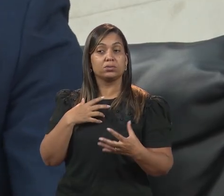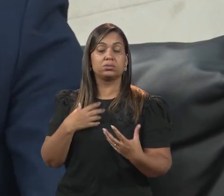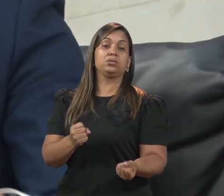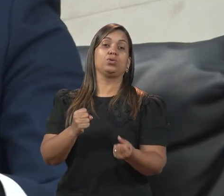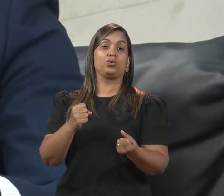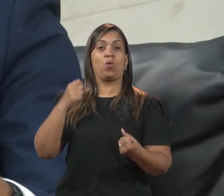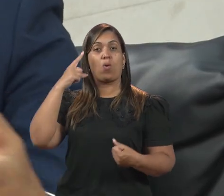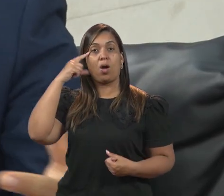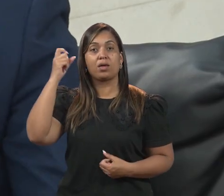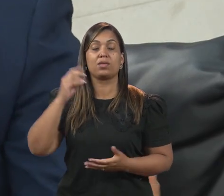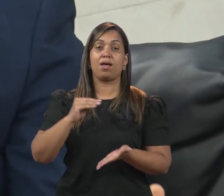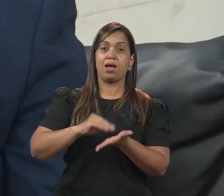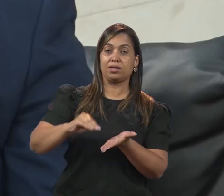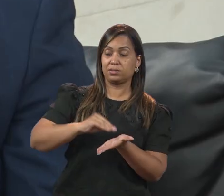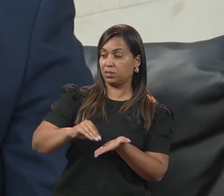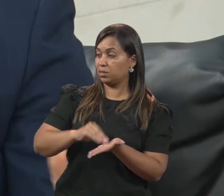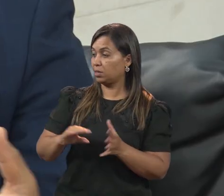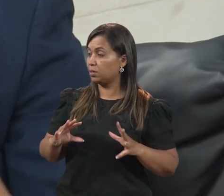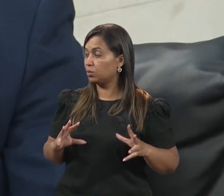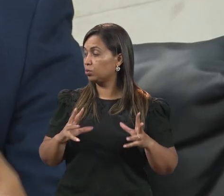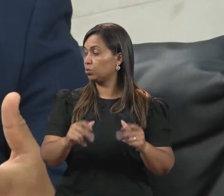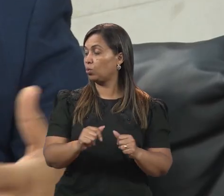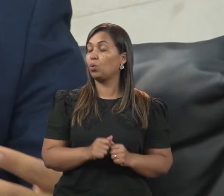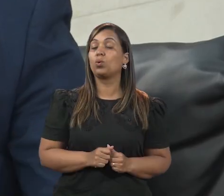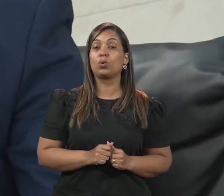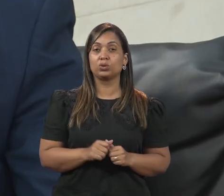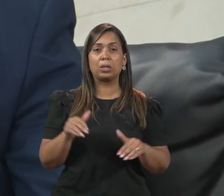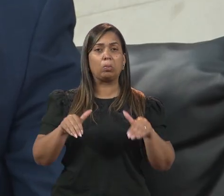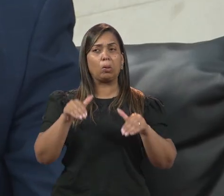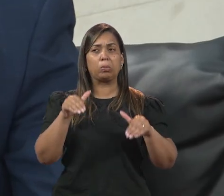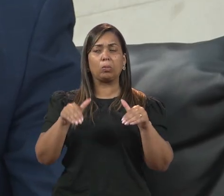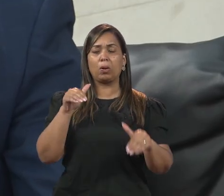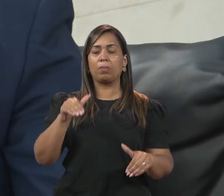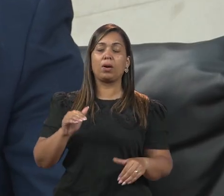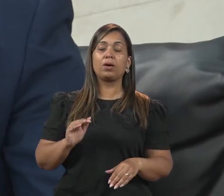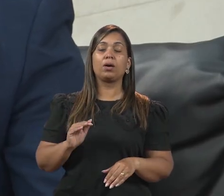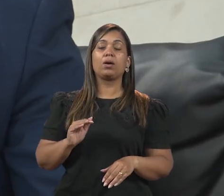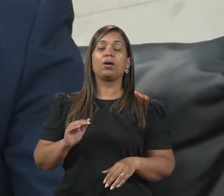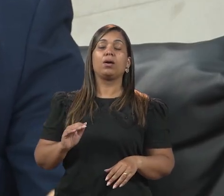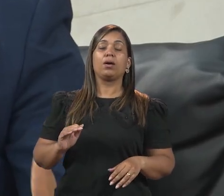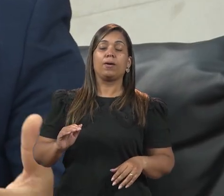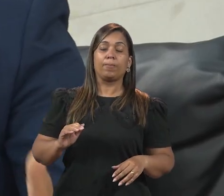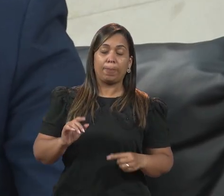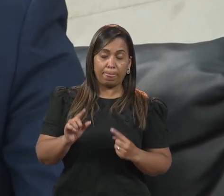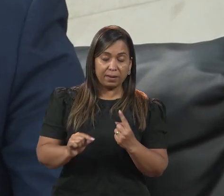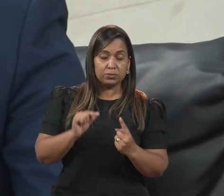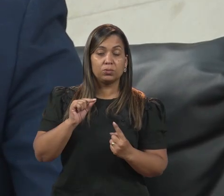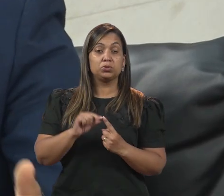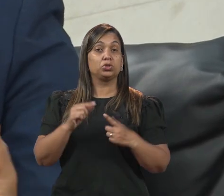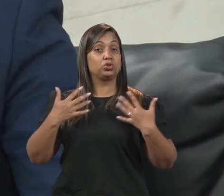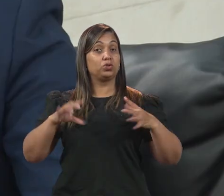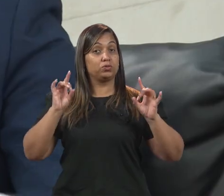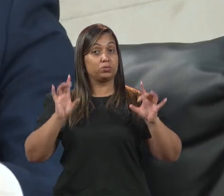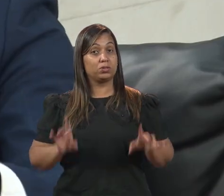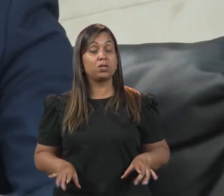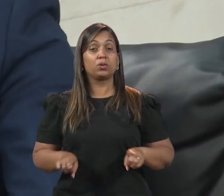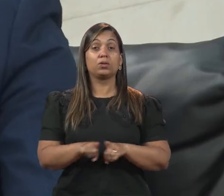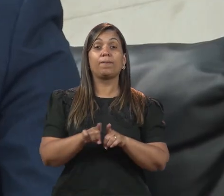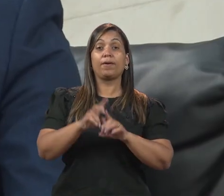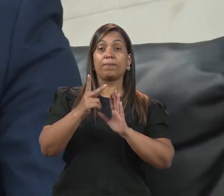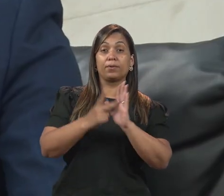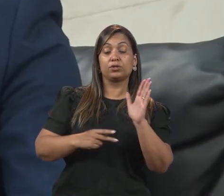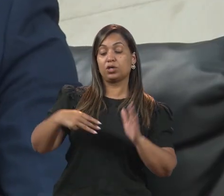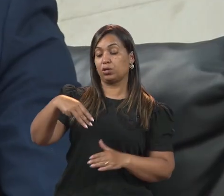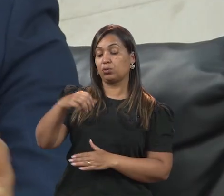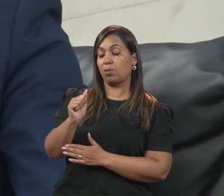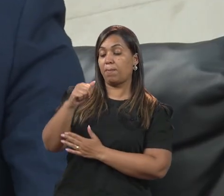ideia. As secretarias em si que estarão todas mobilizadas em prol desta causa tão nobre e também o Projeto